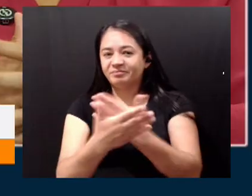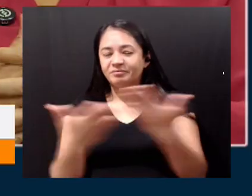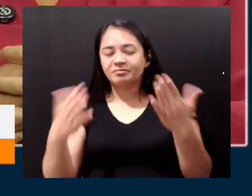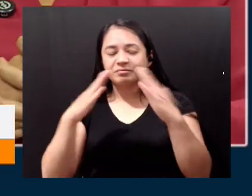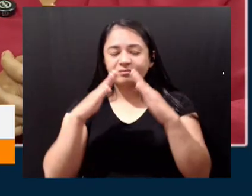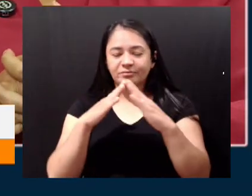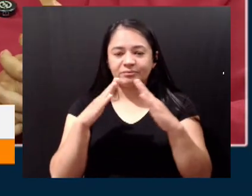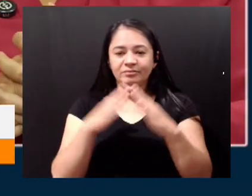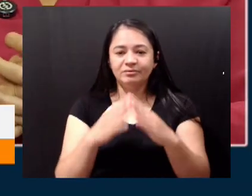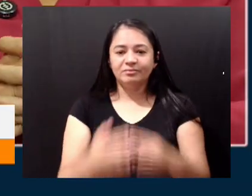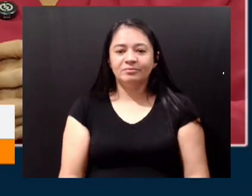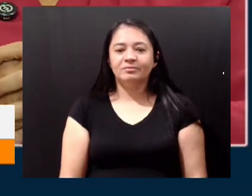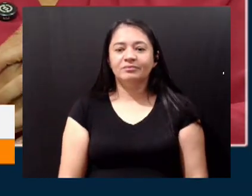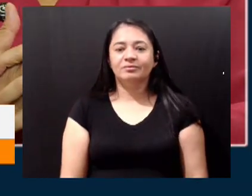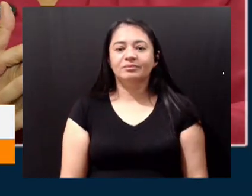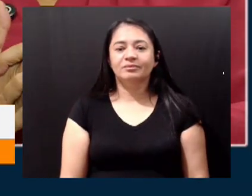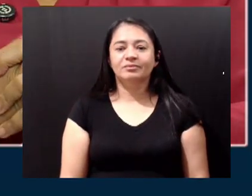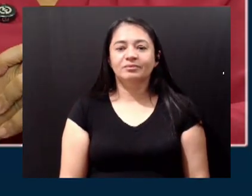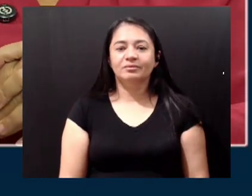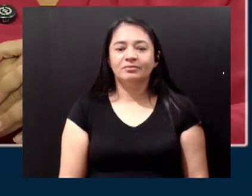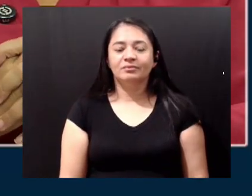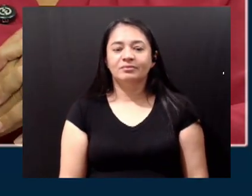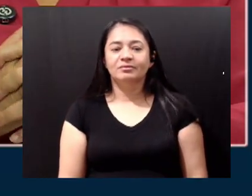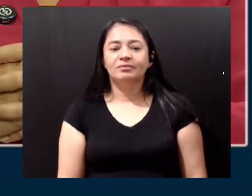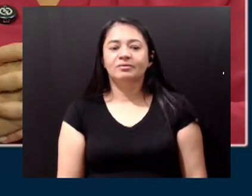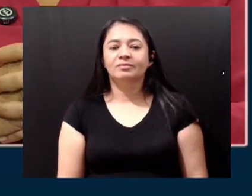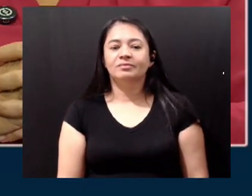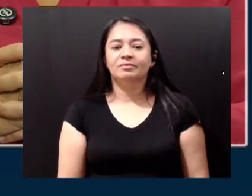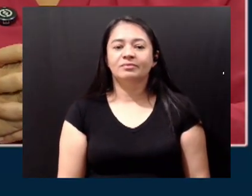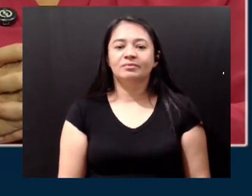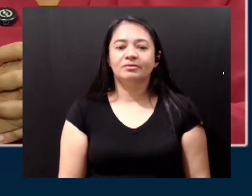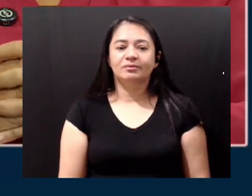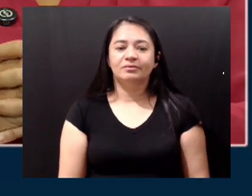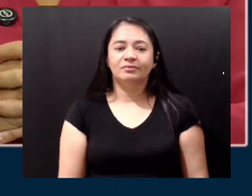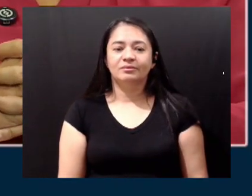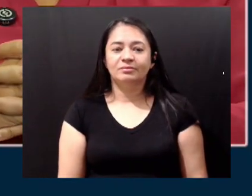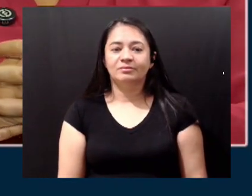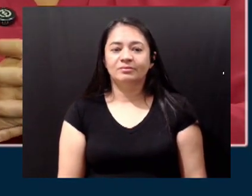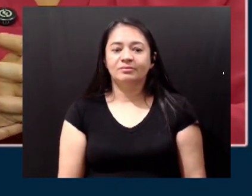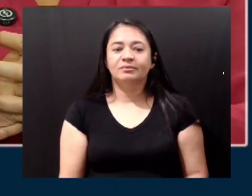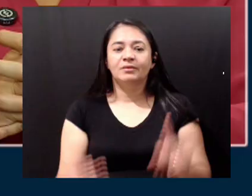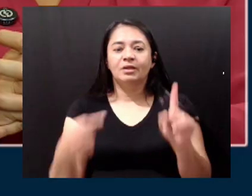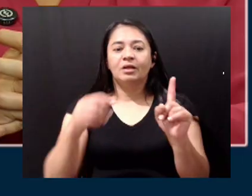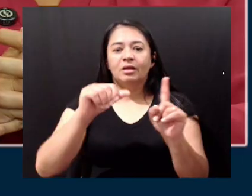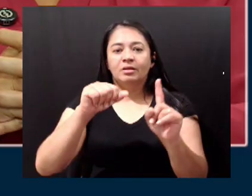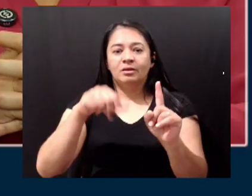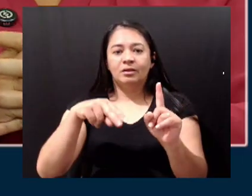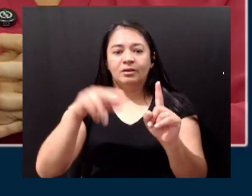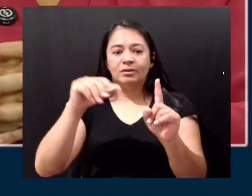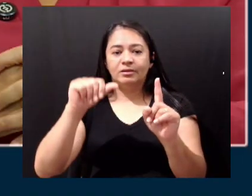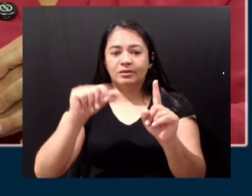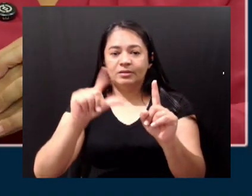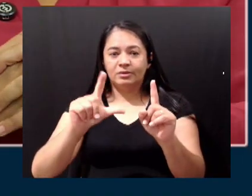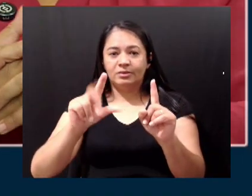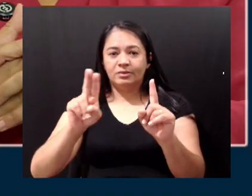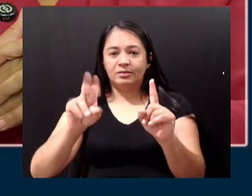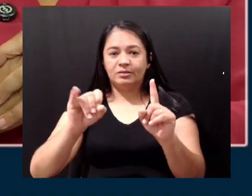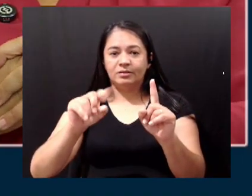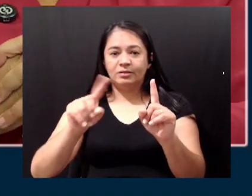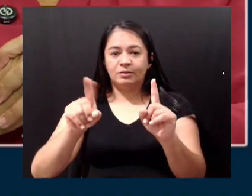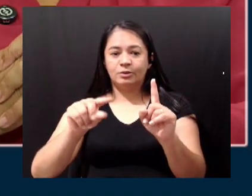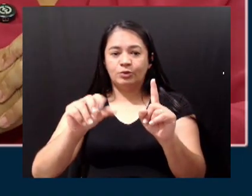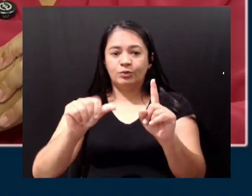lá então. Quem é que está com a gente? Pode colocar na tela a produção, por gentileza. A Ana Luísa Prado, do